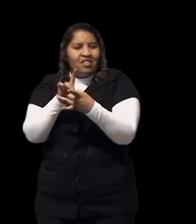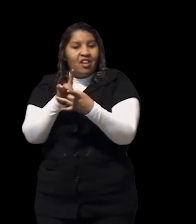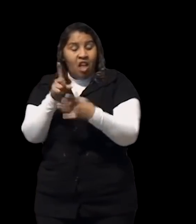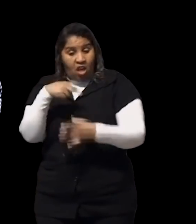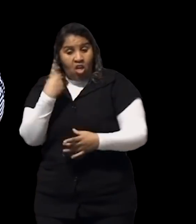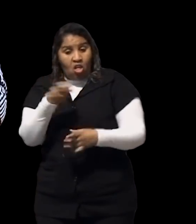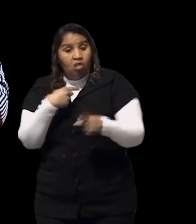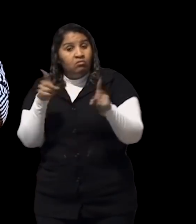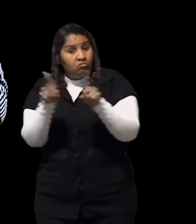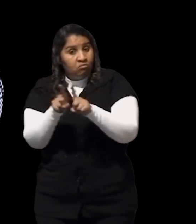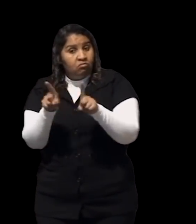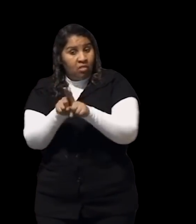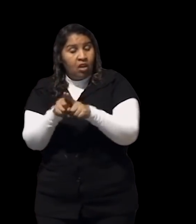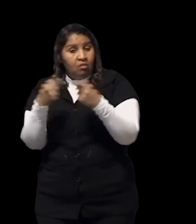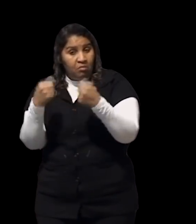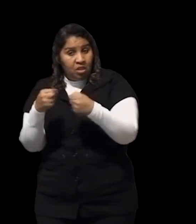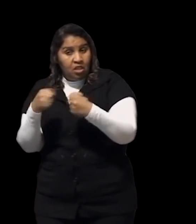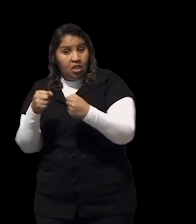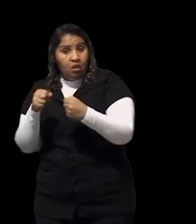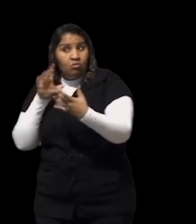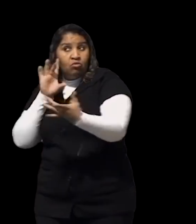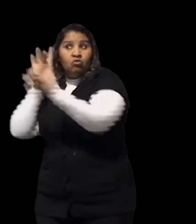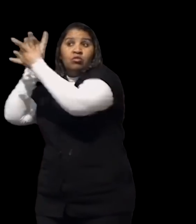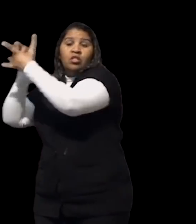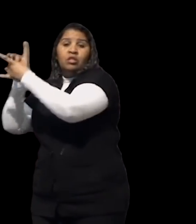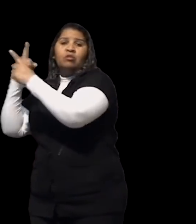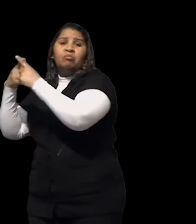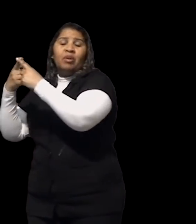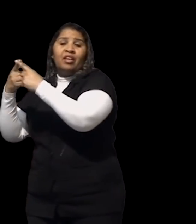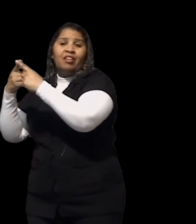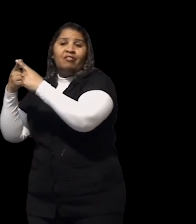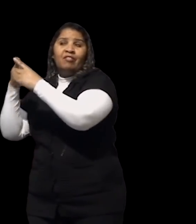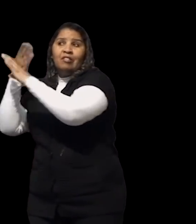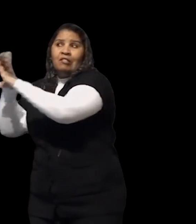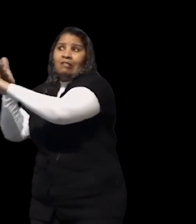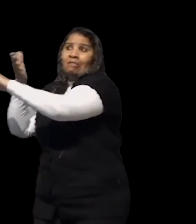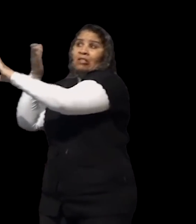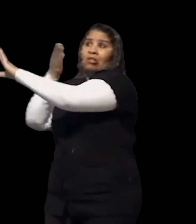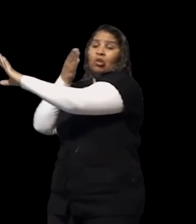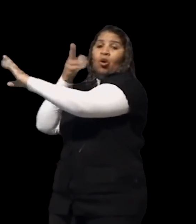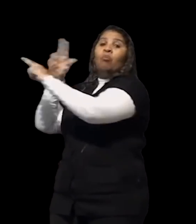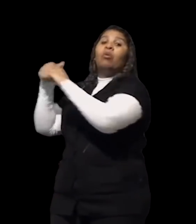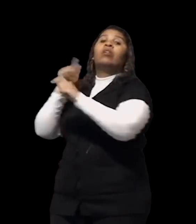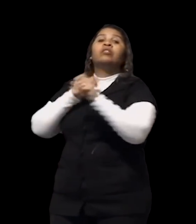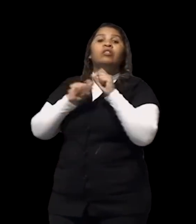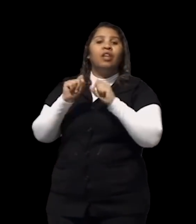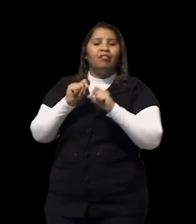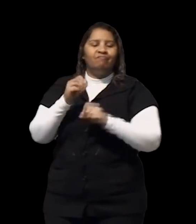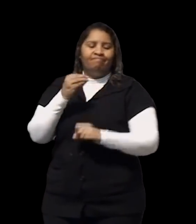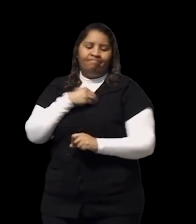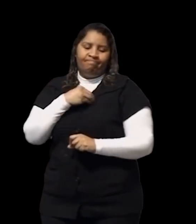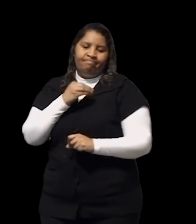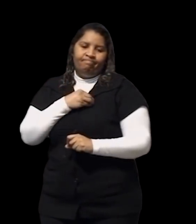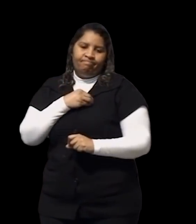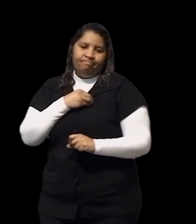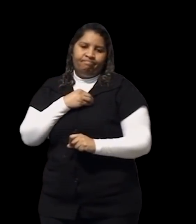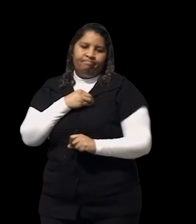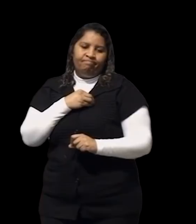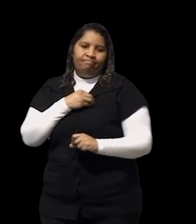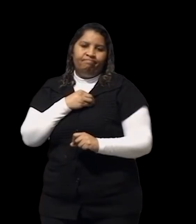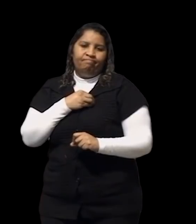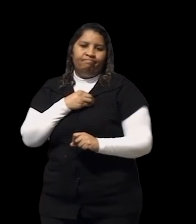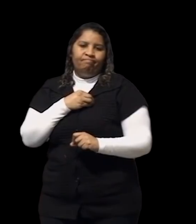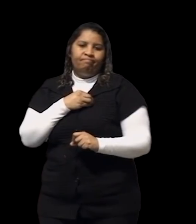ela foi corrompida pelo pecado essa relação entre Deus pai e nós filhos ela pode ser